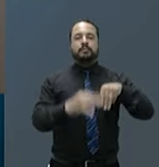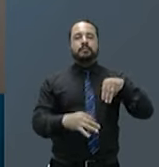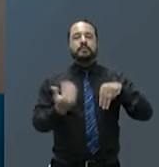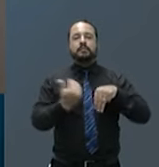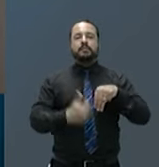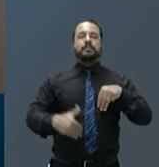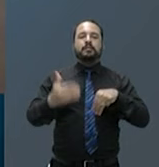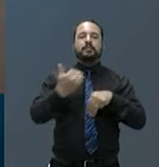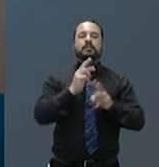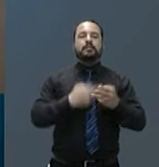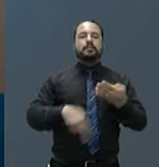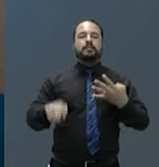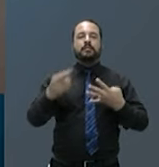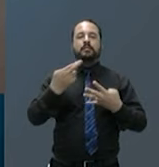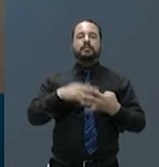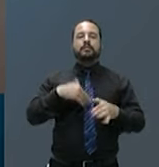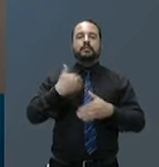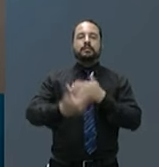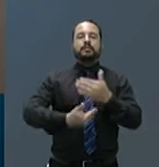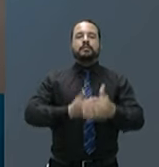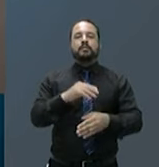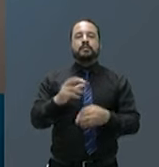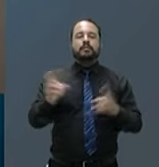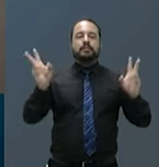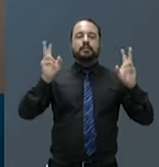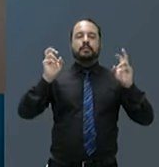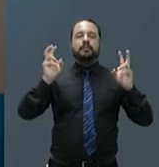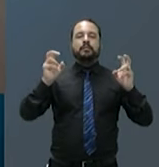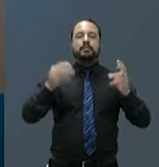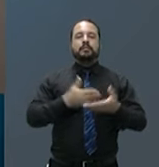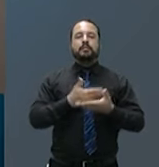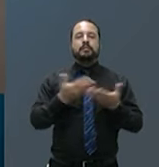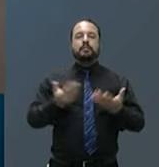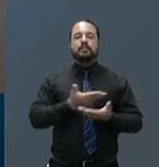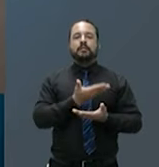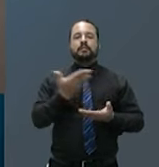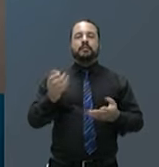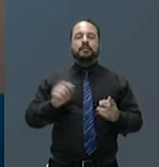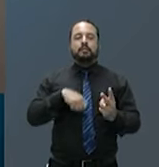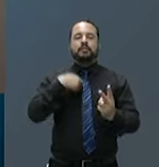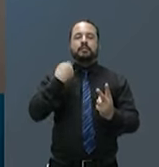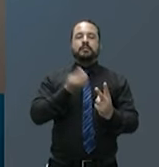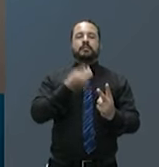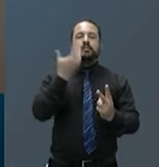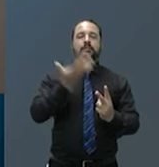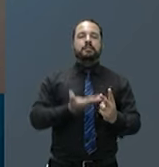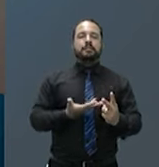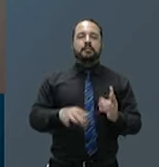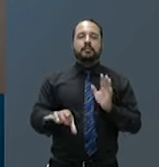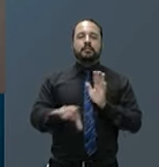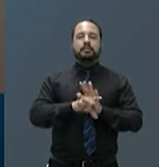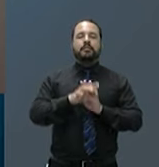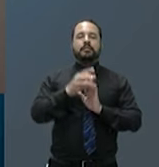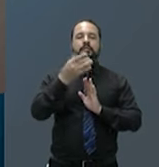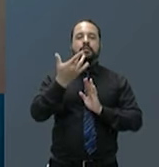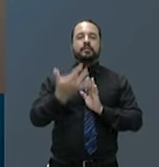recurso é um instrumento jurídico processual, abre aspas, através do qual a parte ou outra autorizada por lei pleiteia